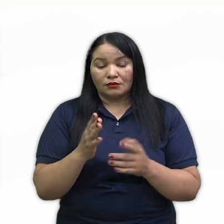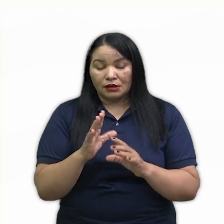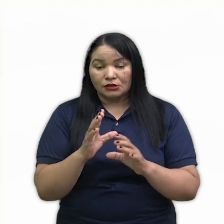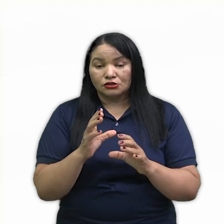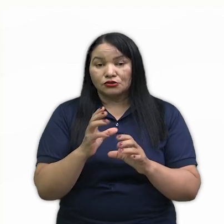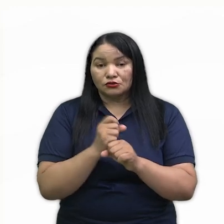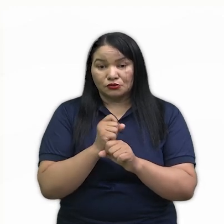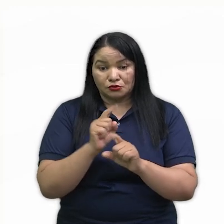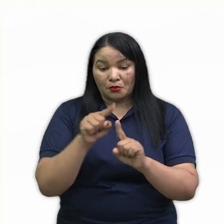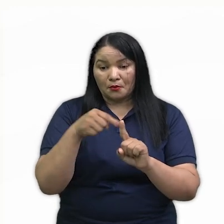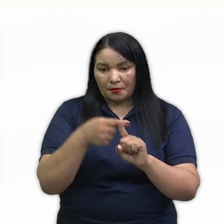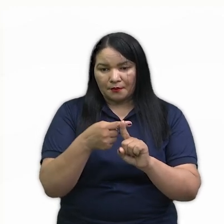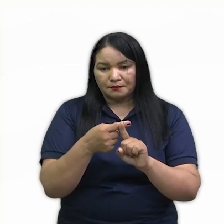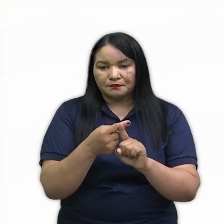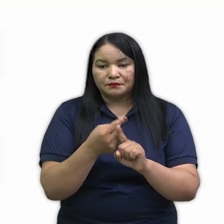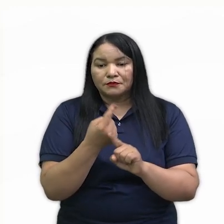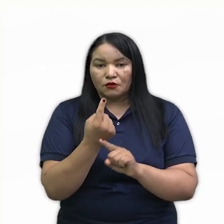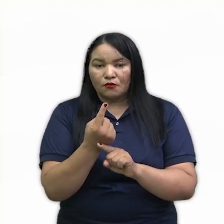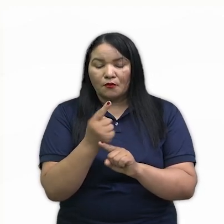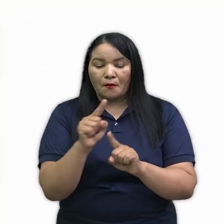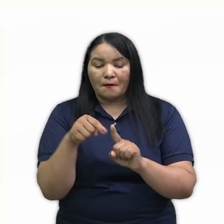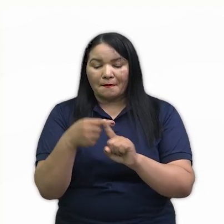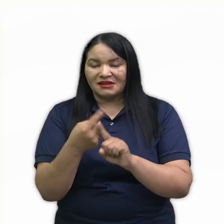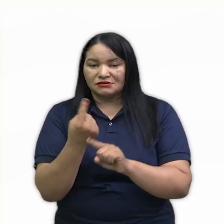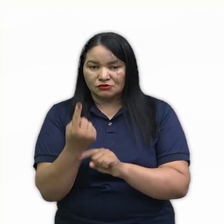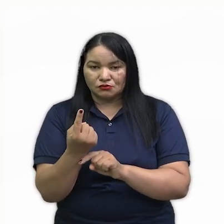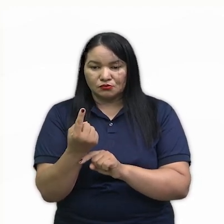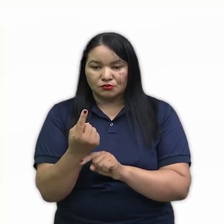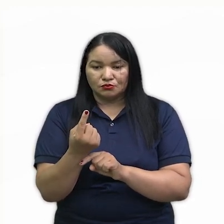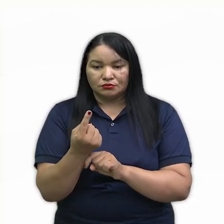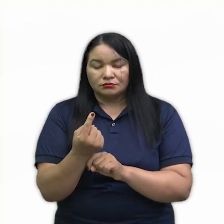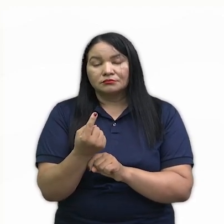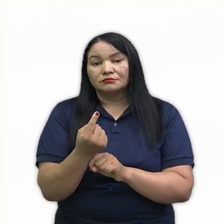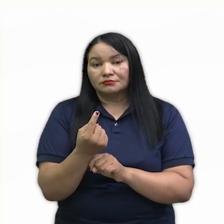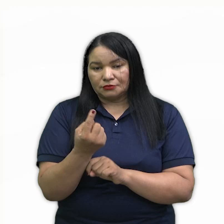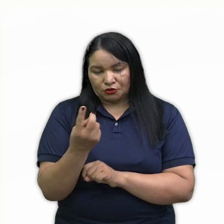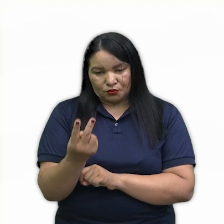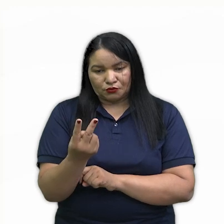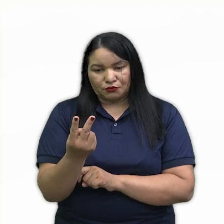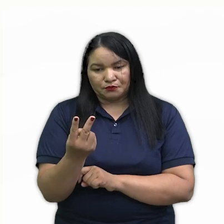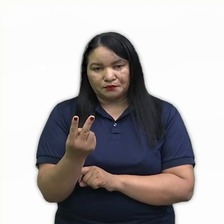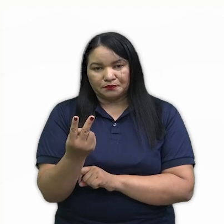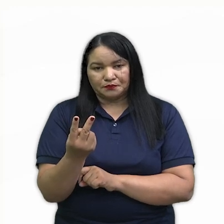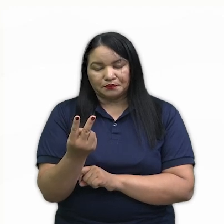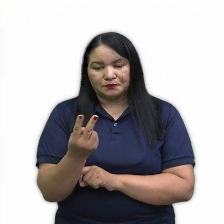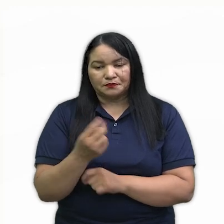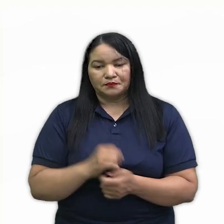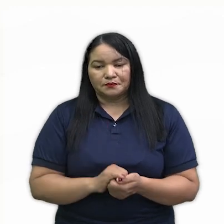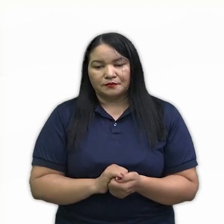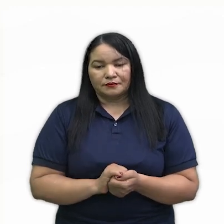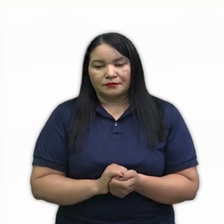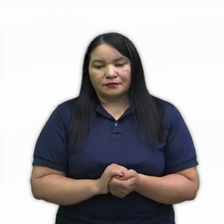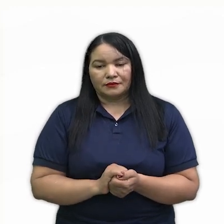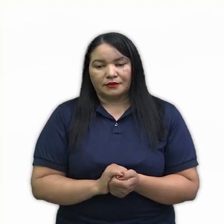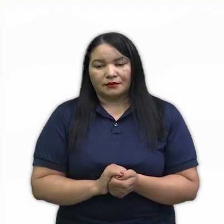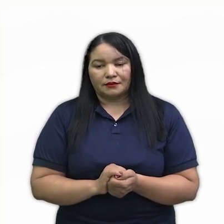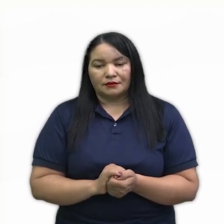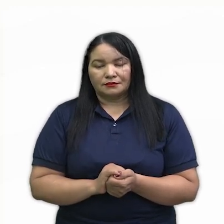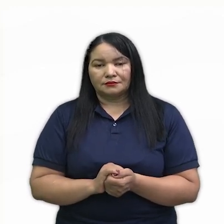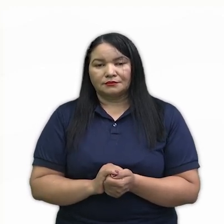somar 1 mais 1. 1 mais 1 é igual a 2.